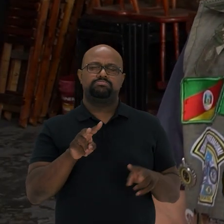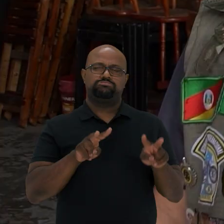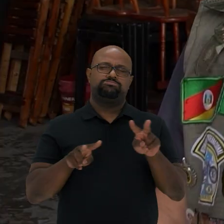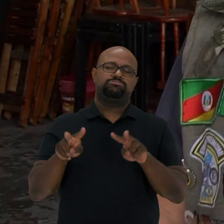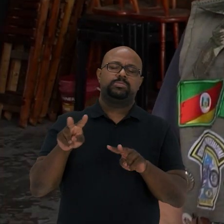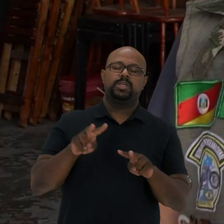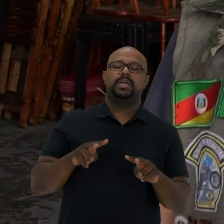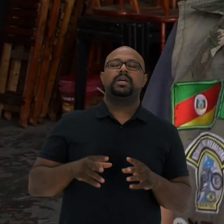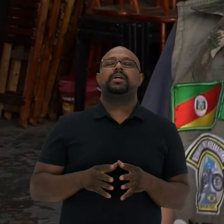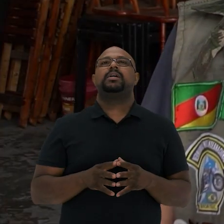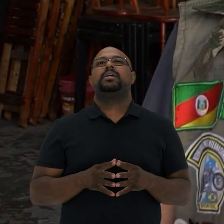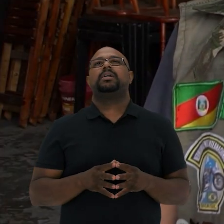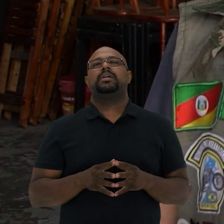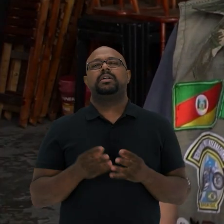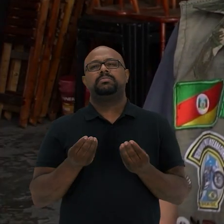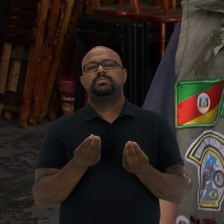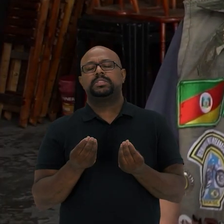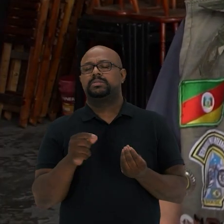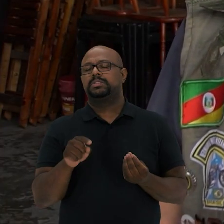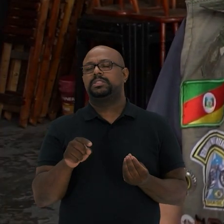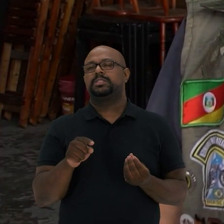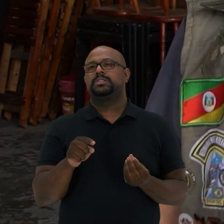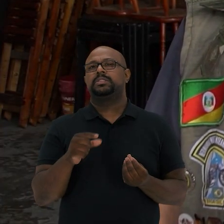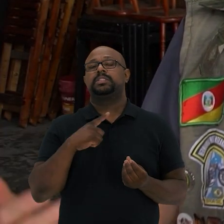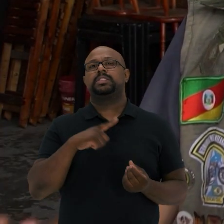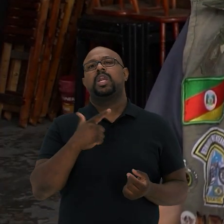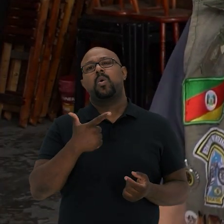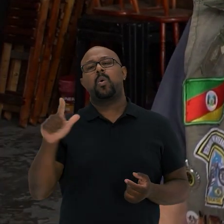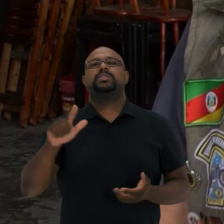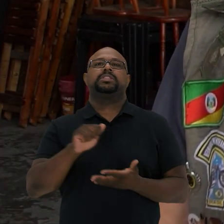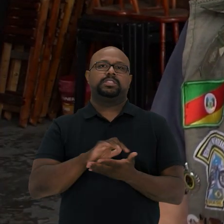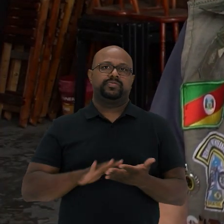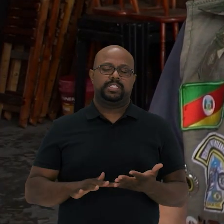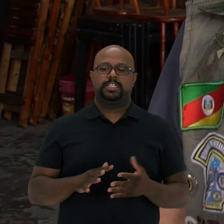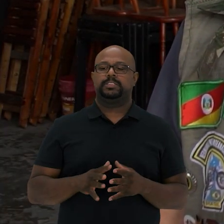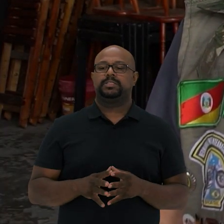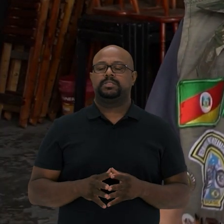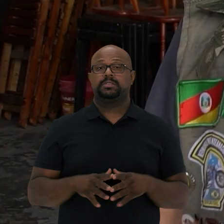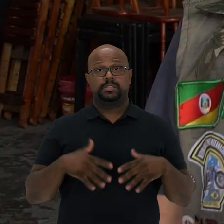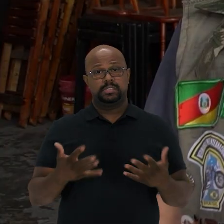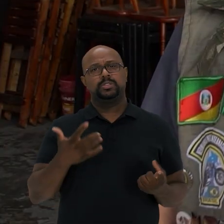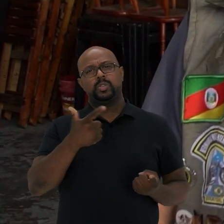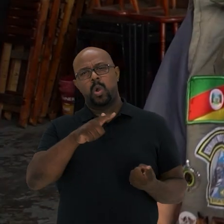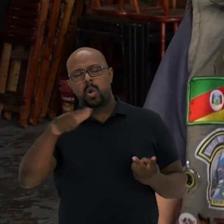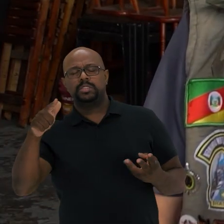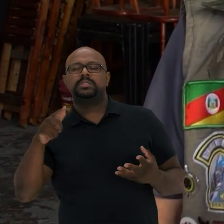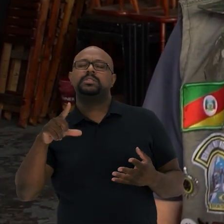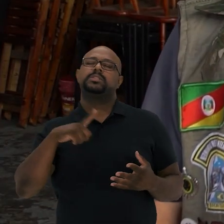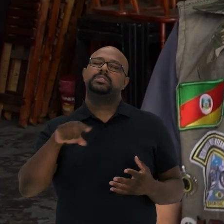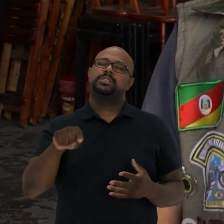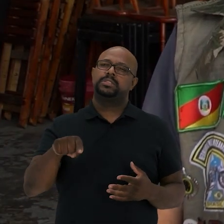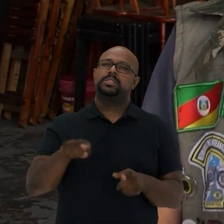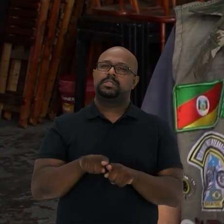se visualizou a questão de ter outras atividades. Entre outras que se